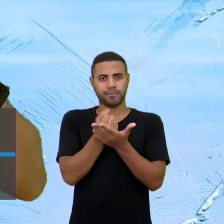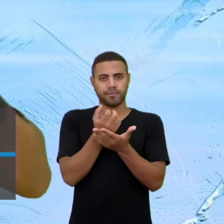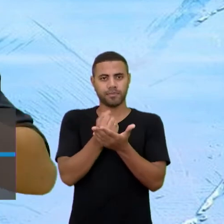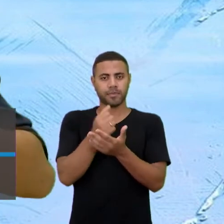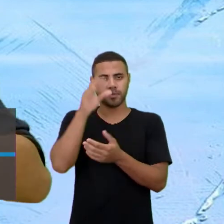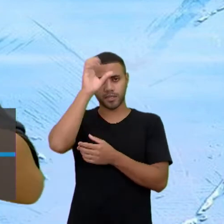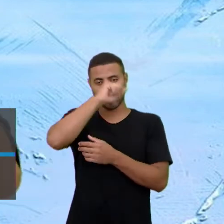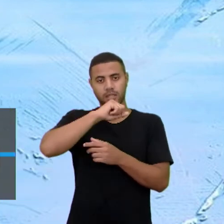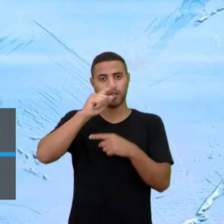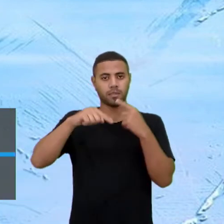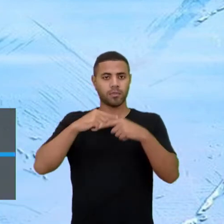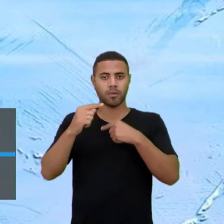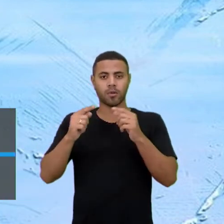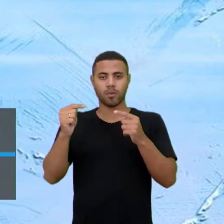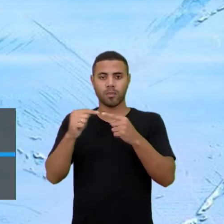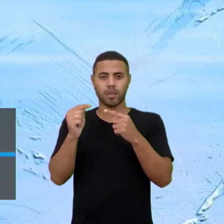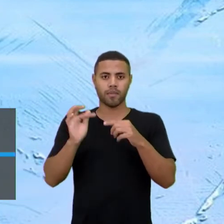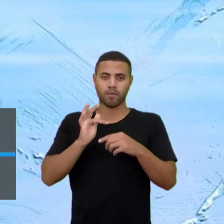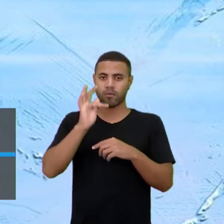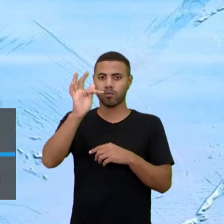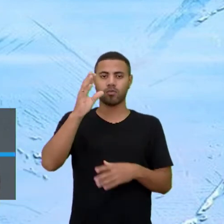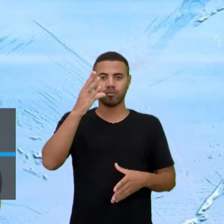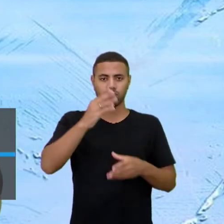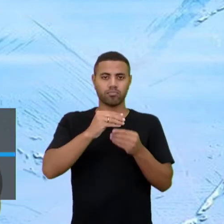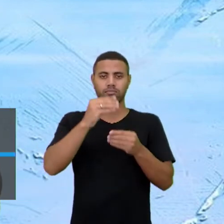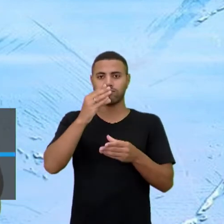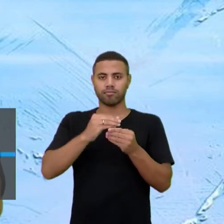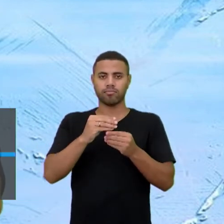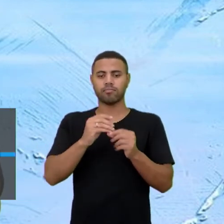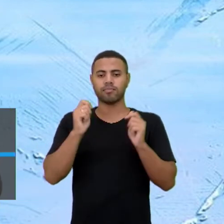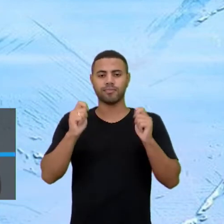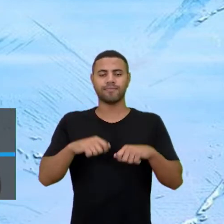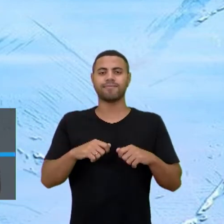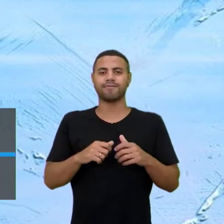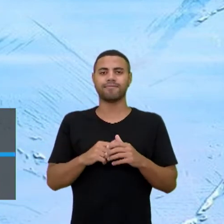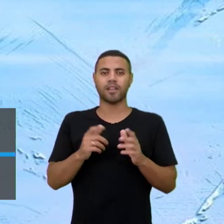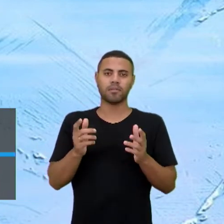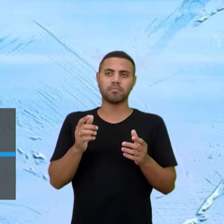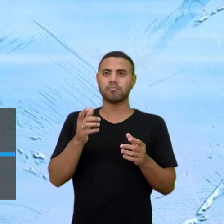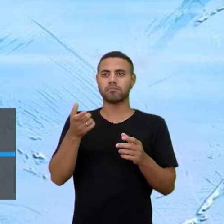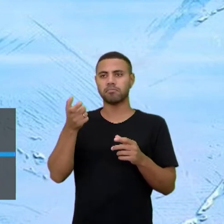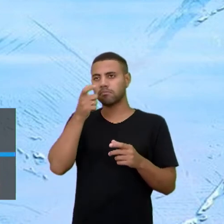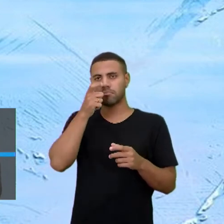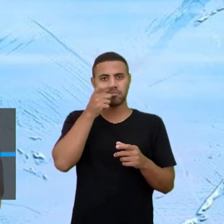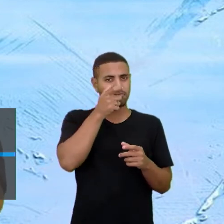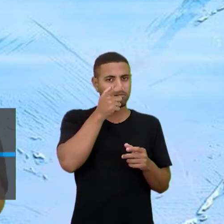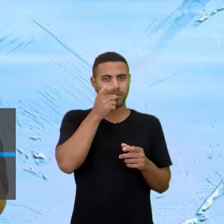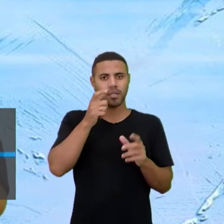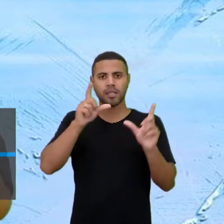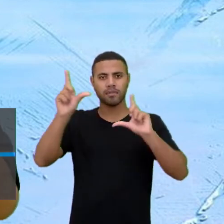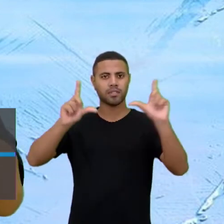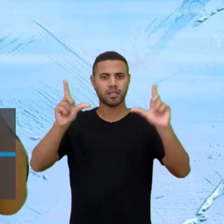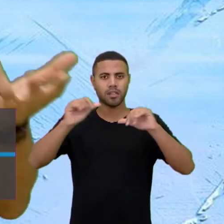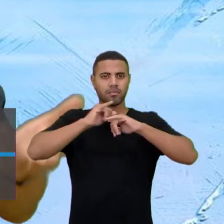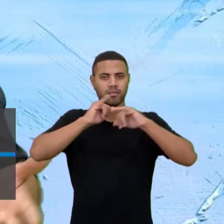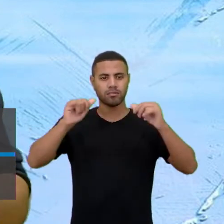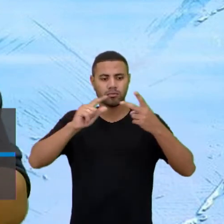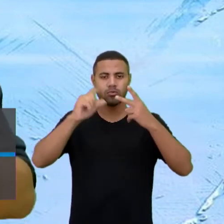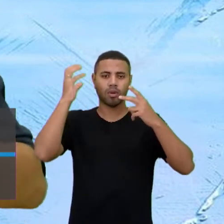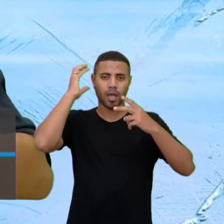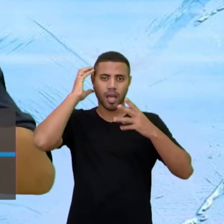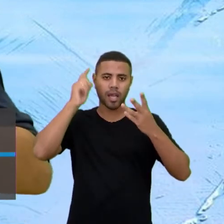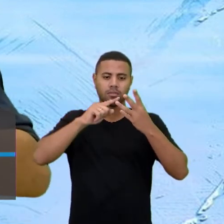culminar em algo muito grandioso lá na frente, que é a gente observar, por exemplo, as mídias, como elas se comportam na propaganda, como se comporta um jornal, como